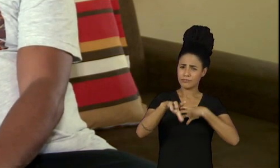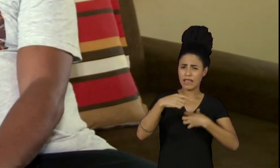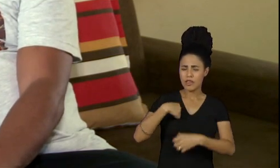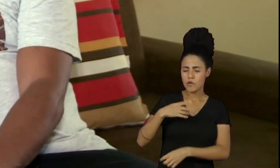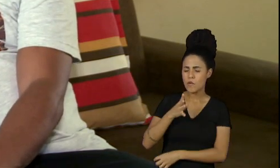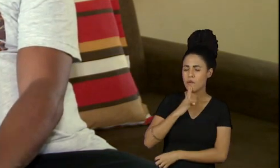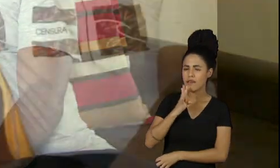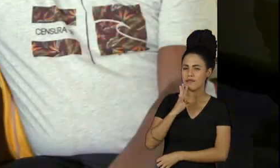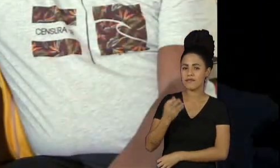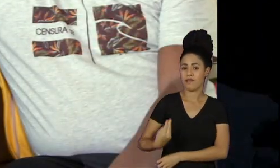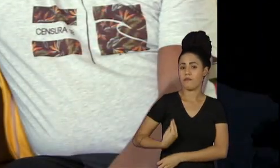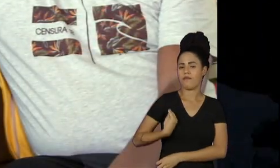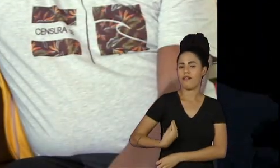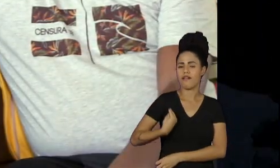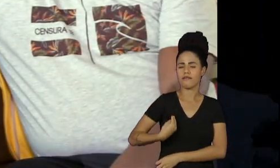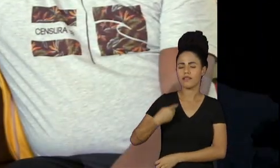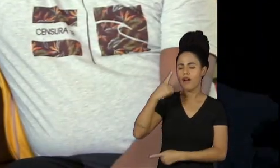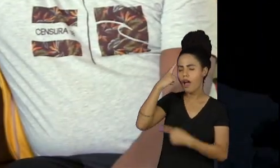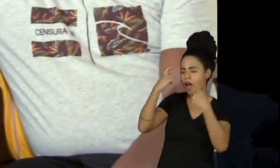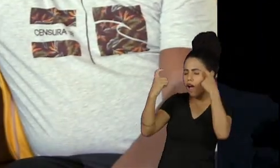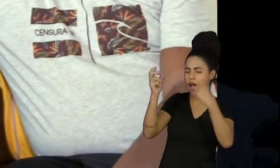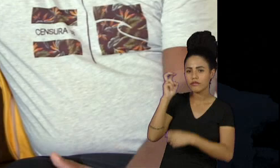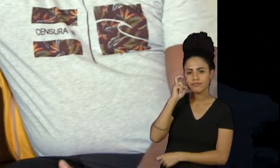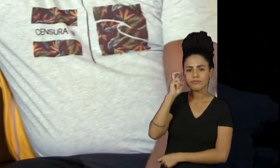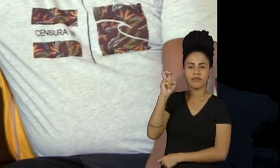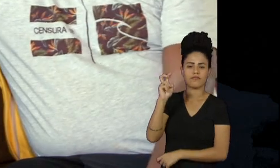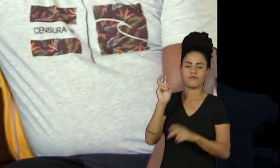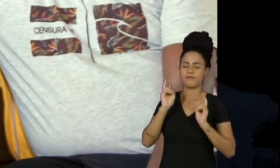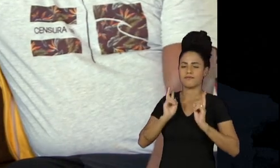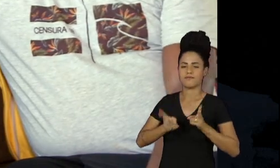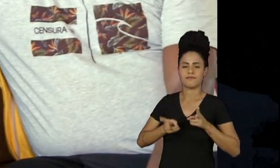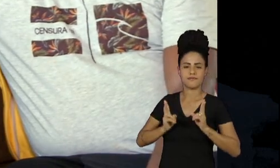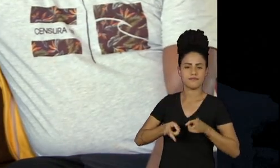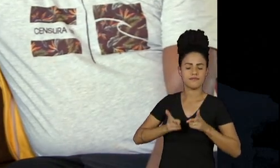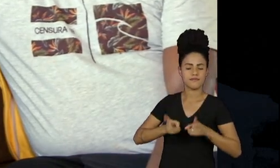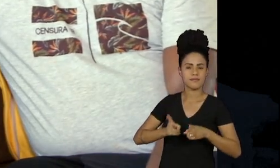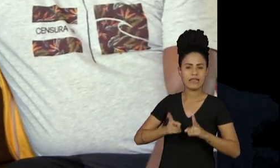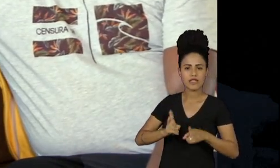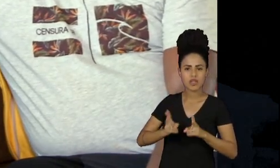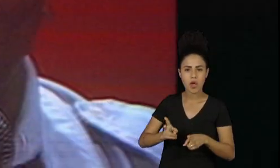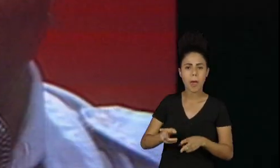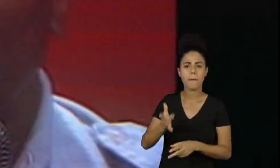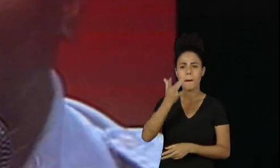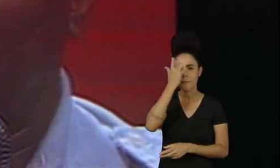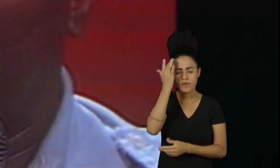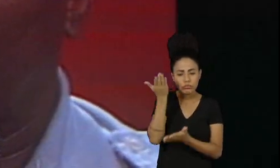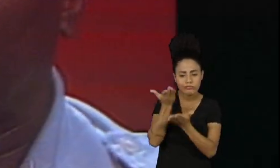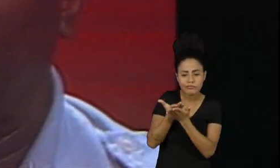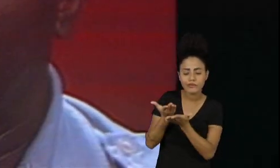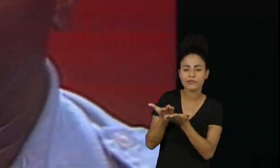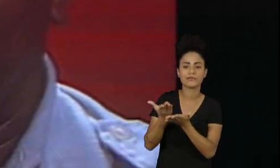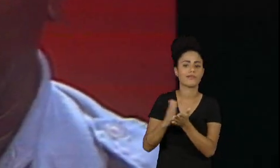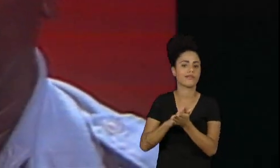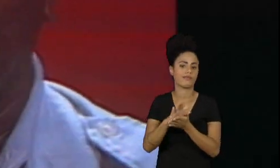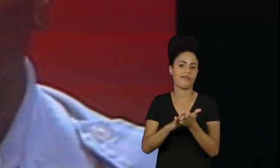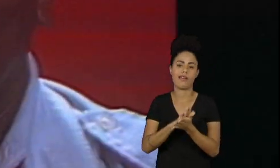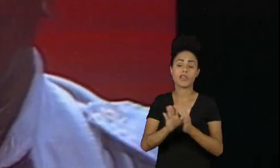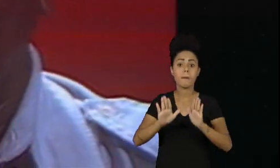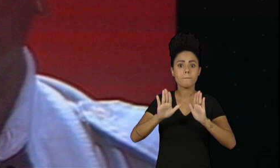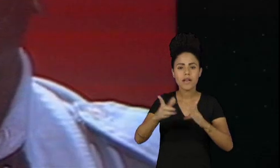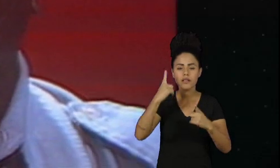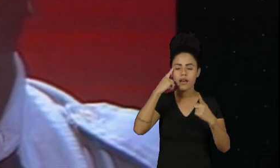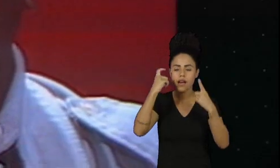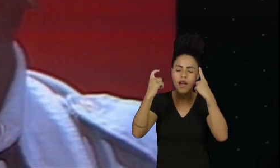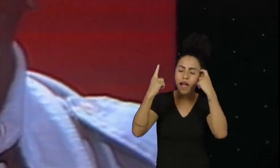minha vida. De inteligência ímpar, que não teve estudo, né? Mas ele sempre passou para os filhos